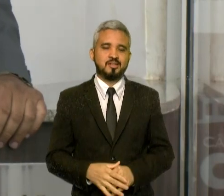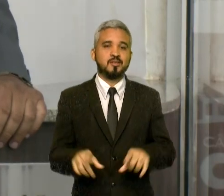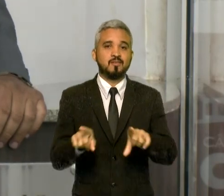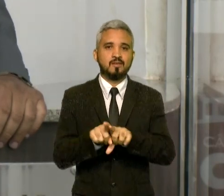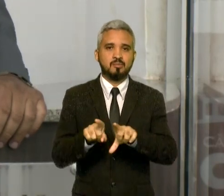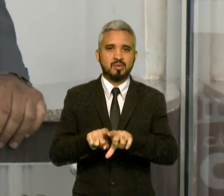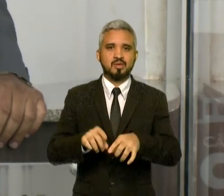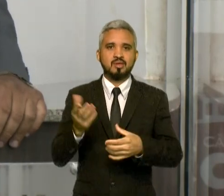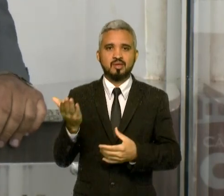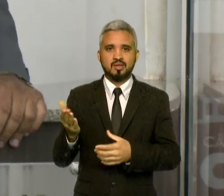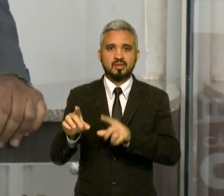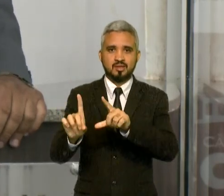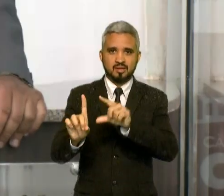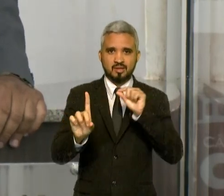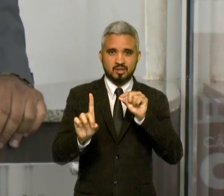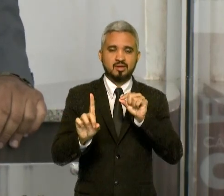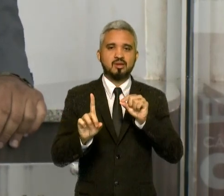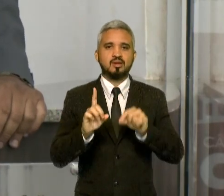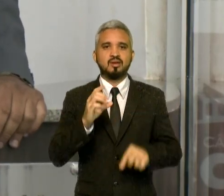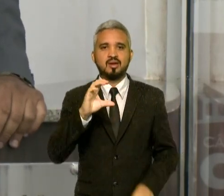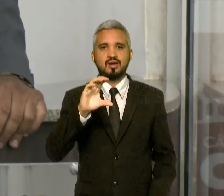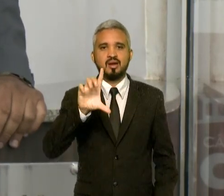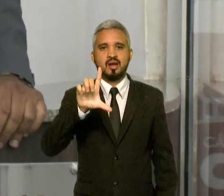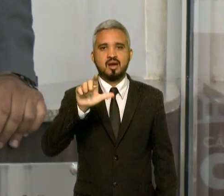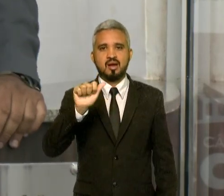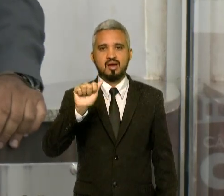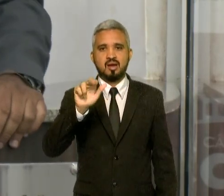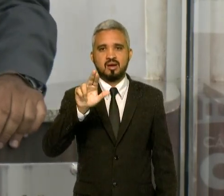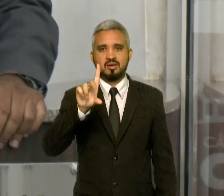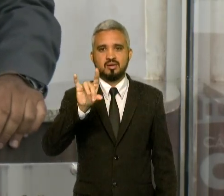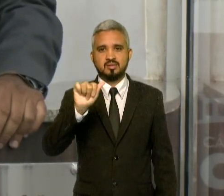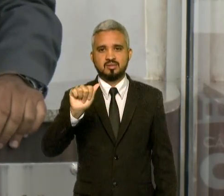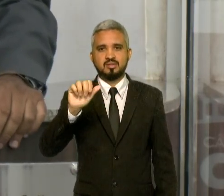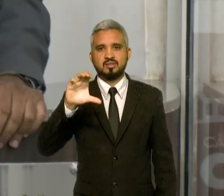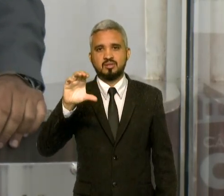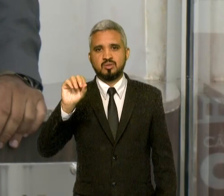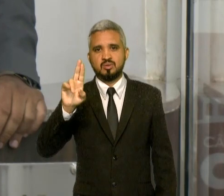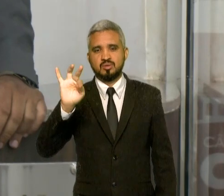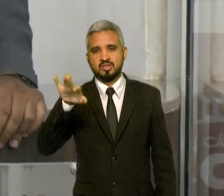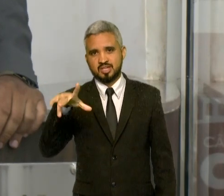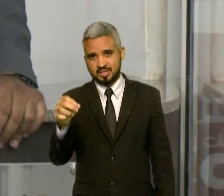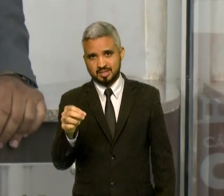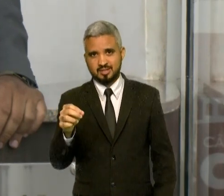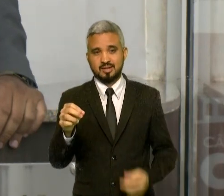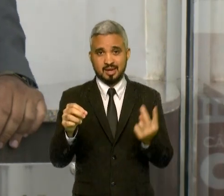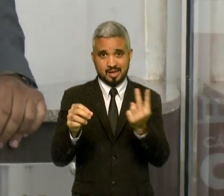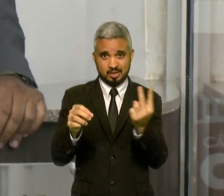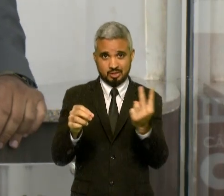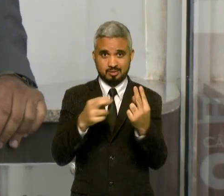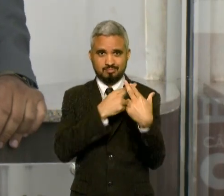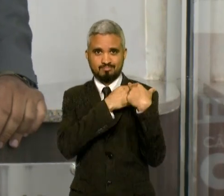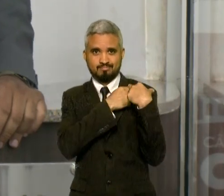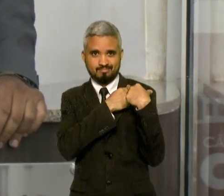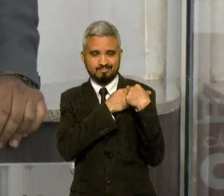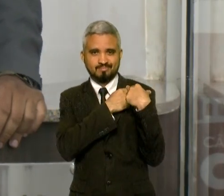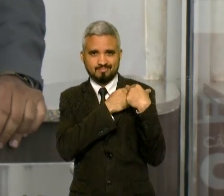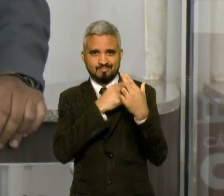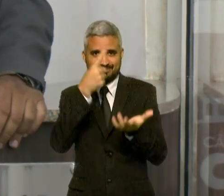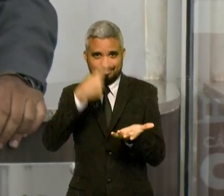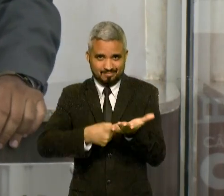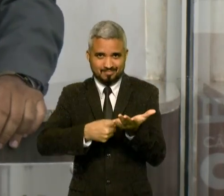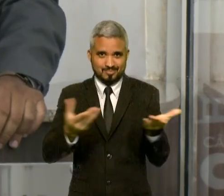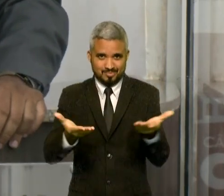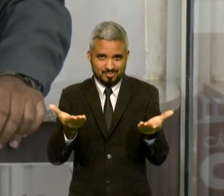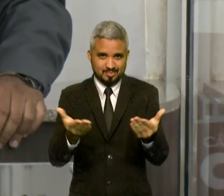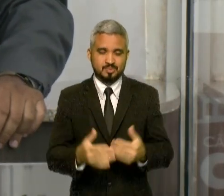Cláudia Coutinho, que são as anfitriãs, né, hoje aqui desse momento em Caxias, né? Saudar também